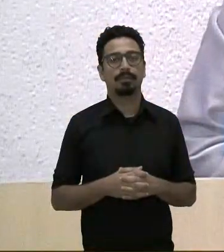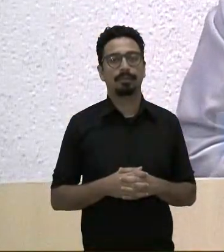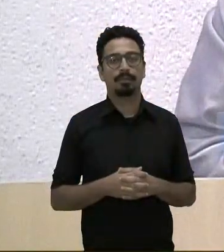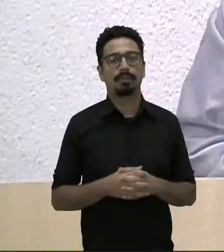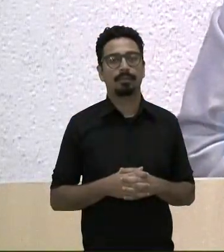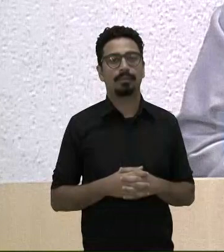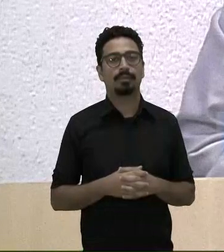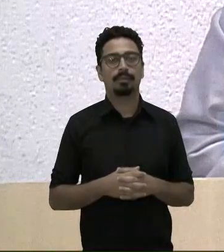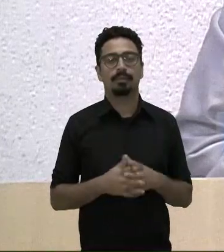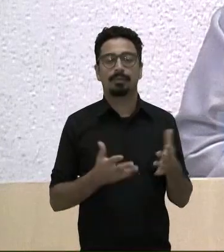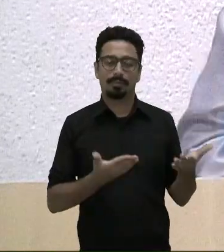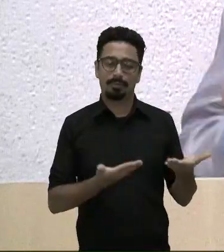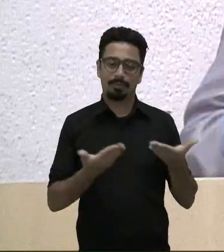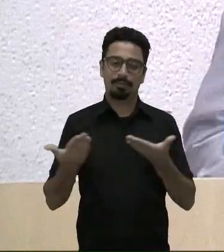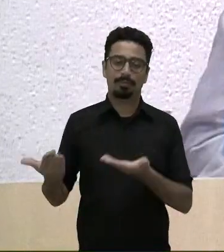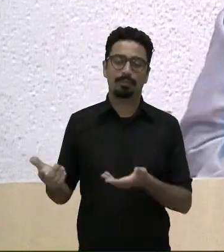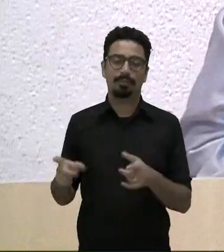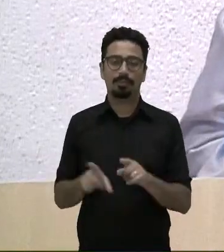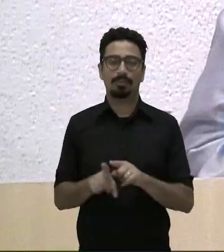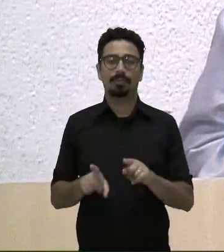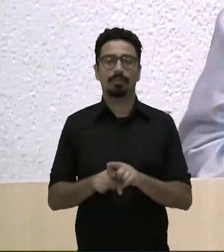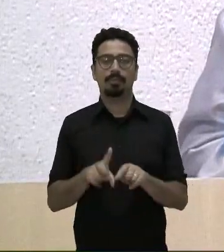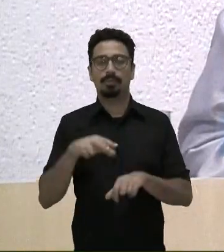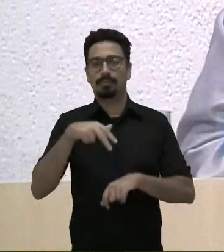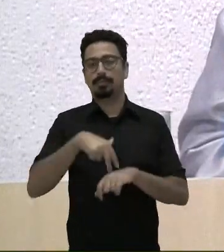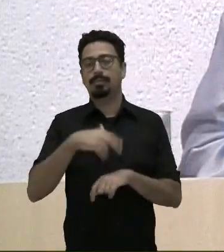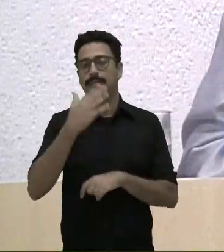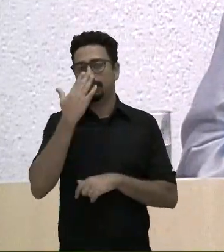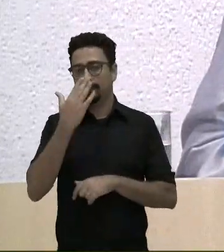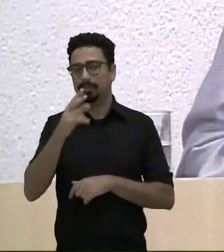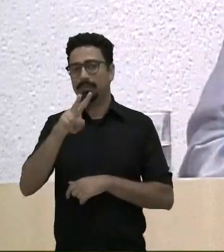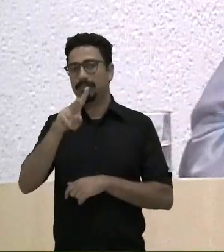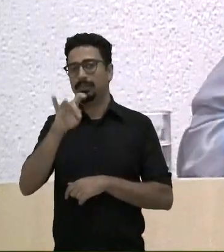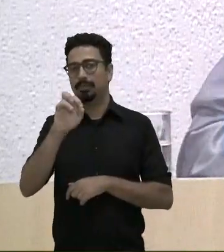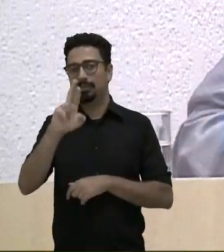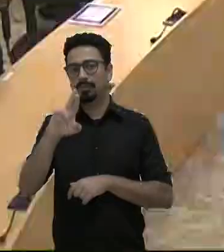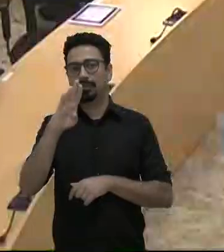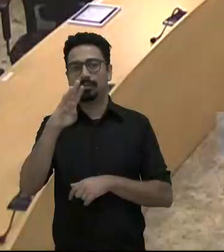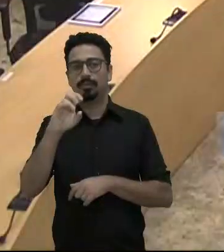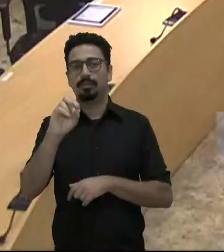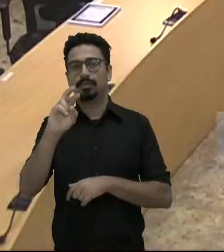Convidando em frente, para vir em frente dessa mesa, Vitor Borges.